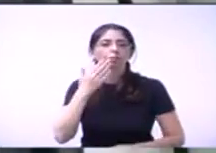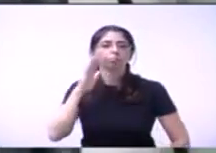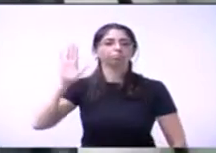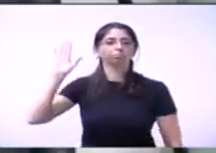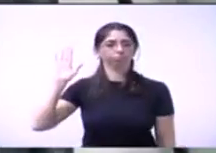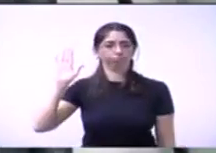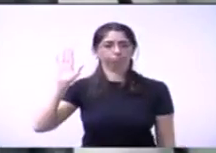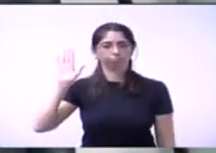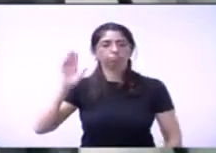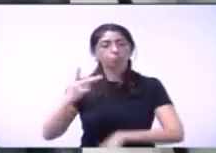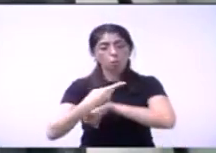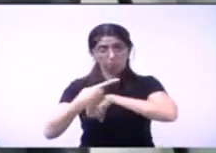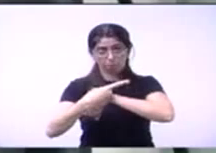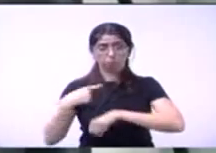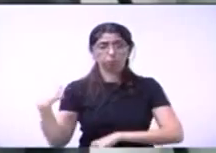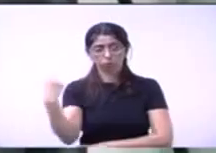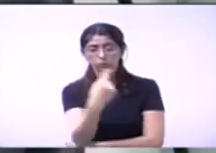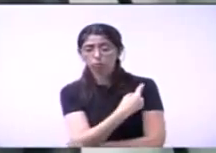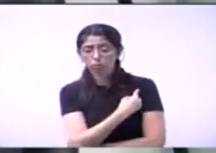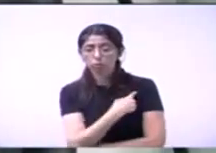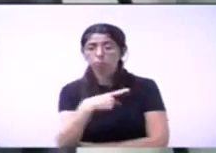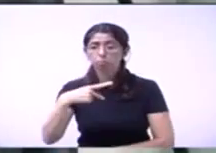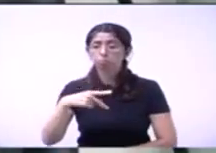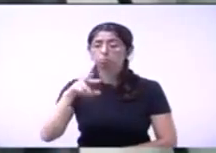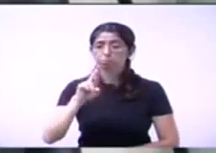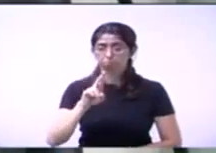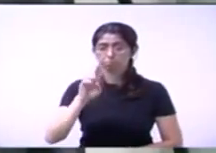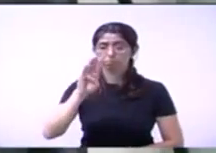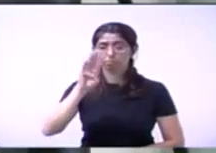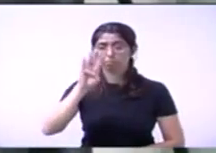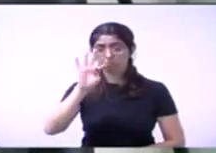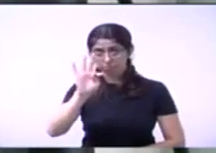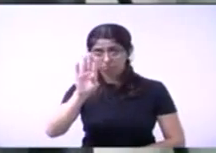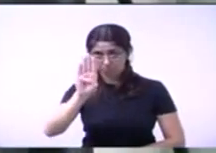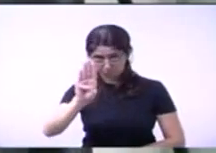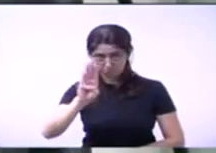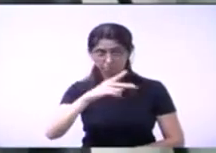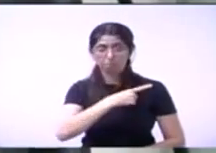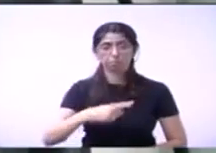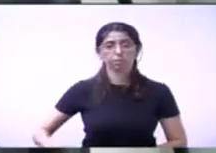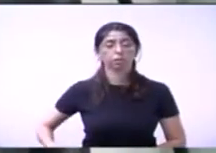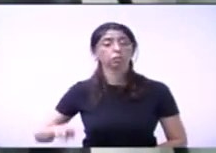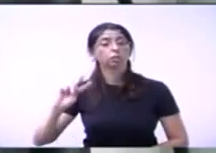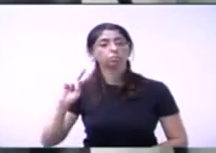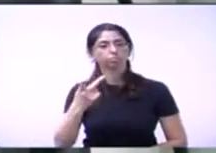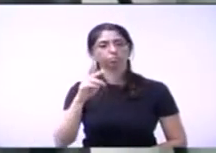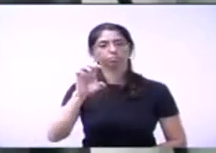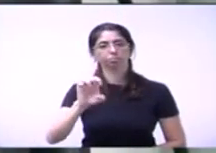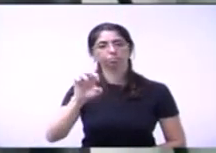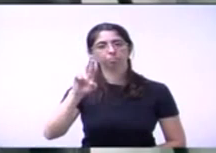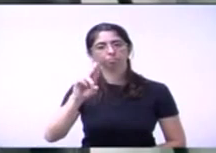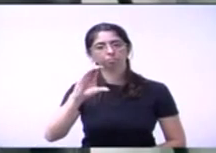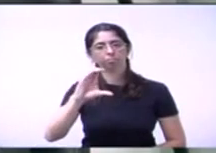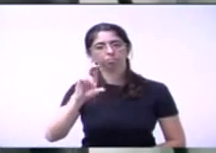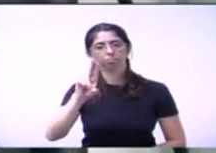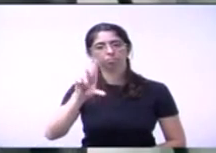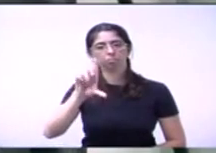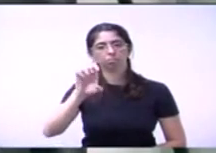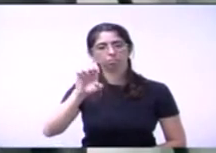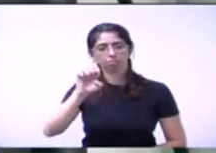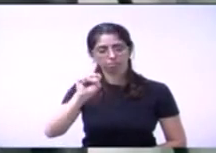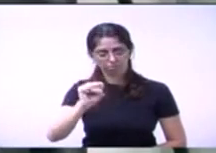ano, procurem lá o PRTB, procurem o presidente Hércules. Tenho certeza que ele vai